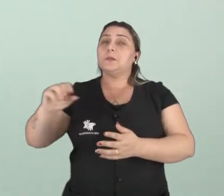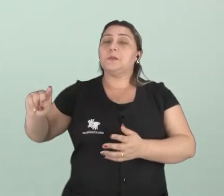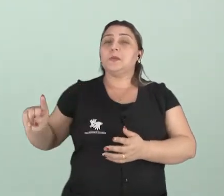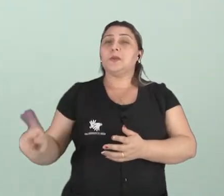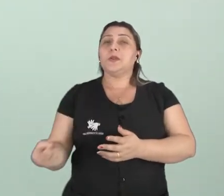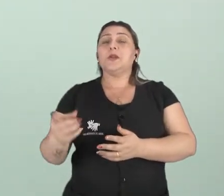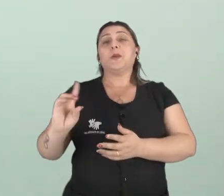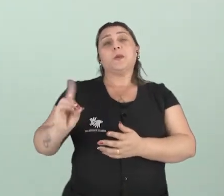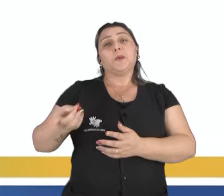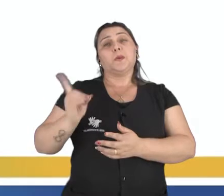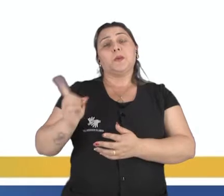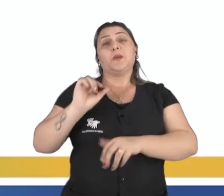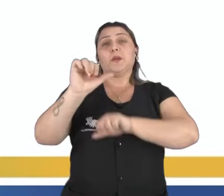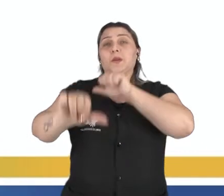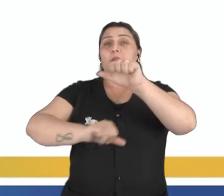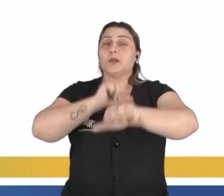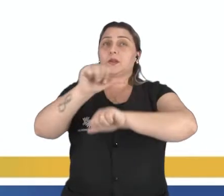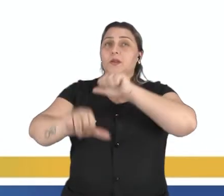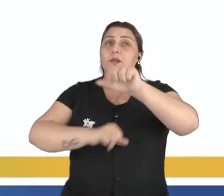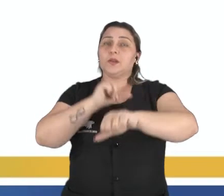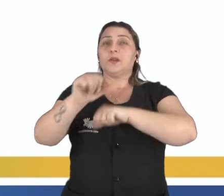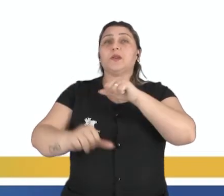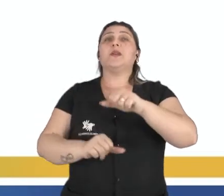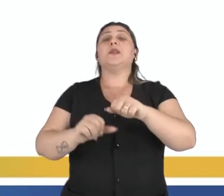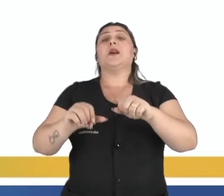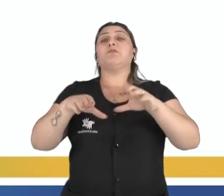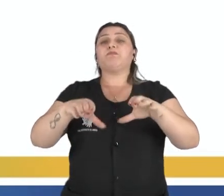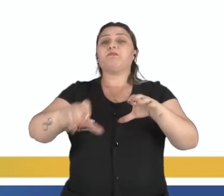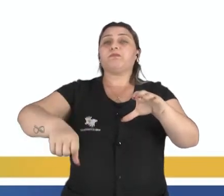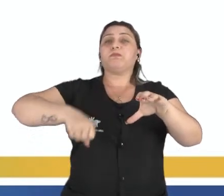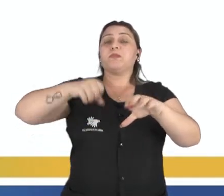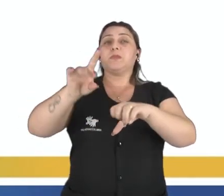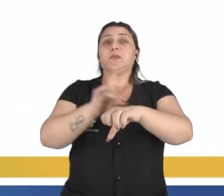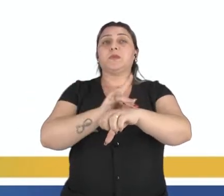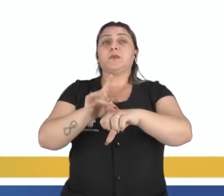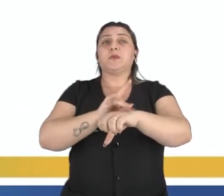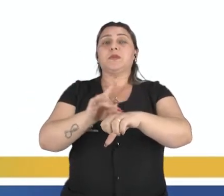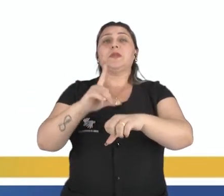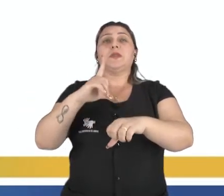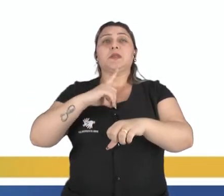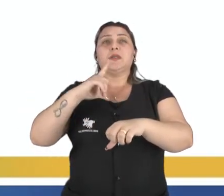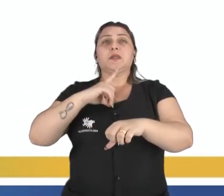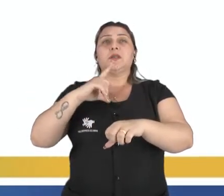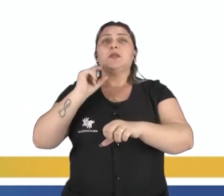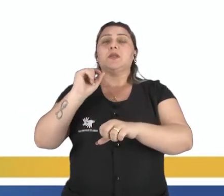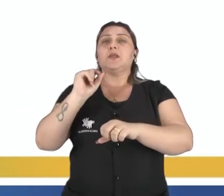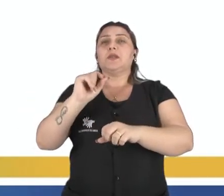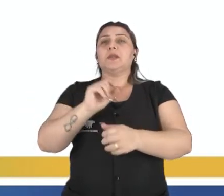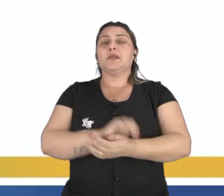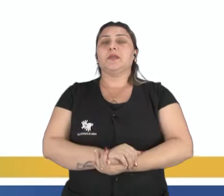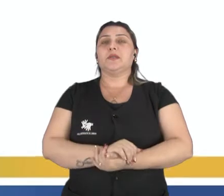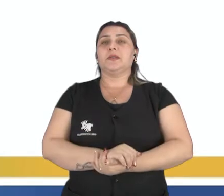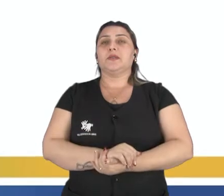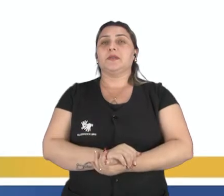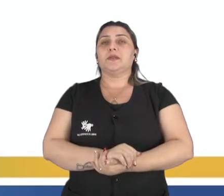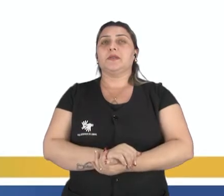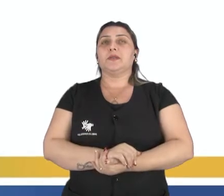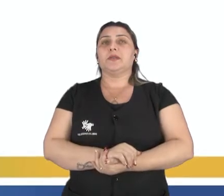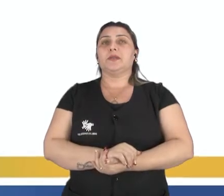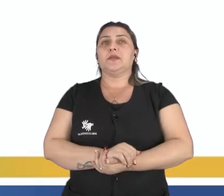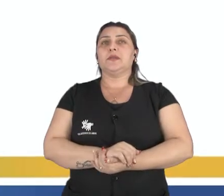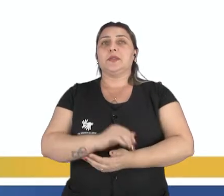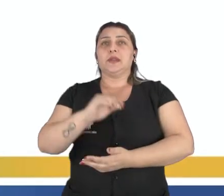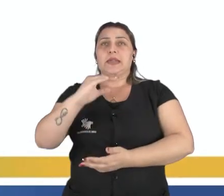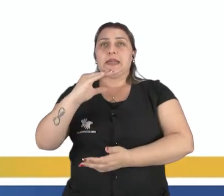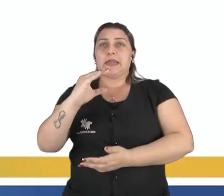no Brasil em troca aí desses artigos, né, entre eles a borracha. E aí, pessoal, a gente vai ter uma questão que é o SENTA, que é um